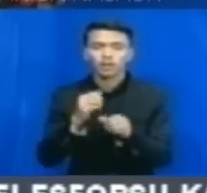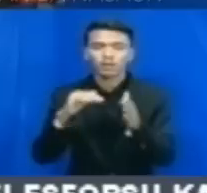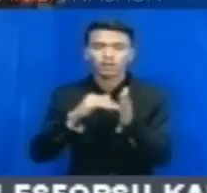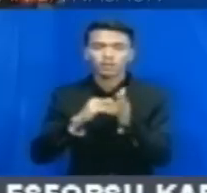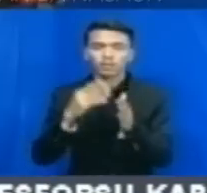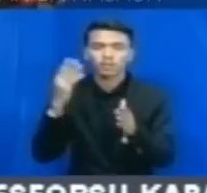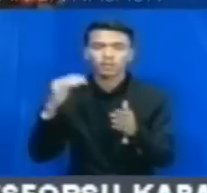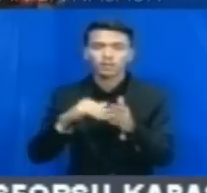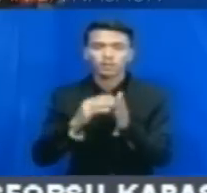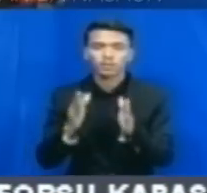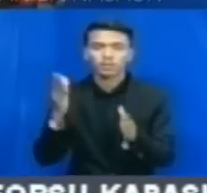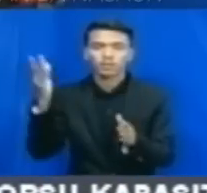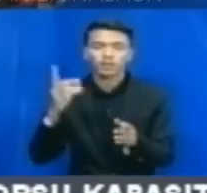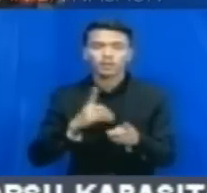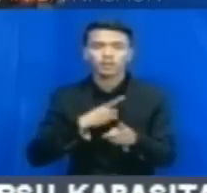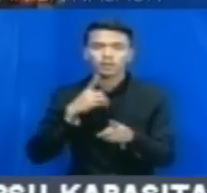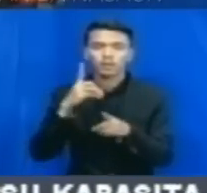direitu nen. Ikalan dia ka.